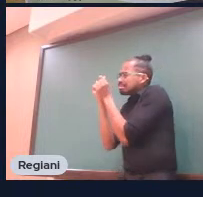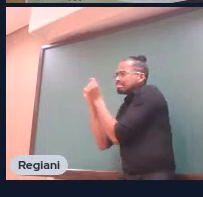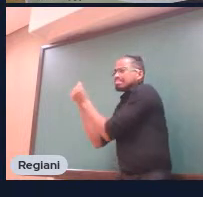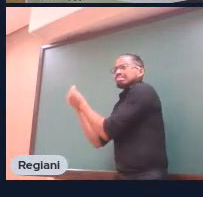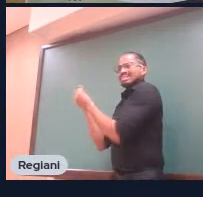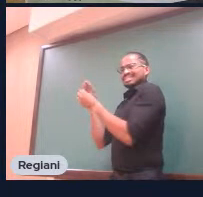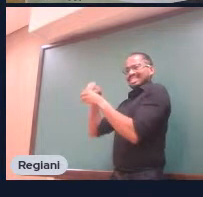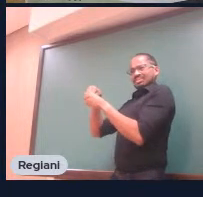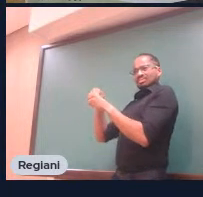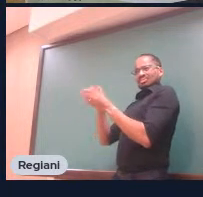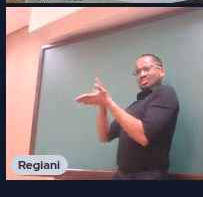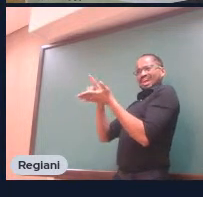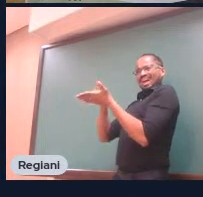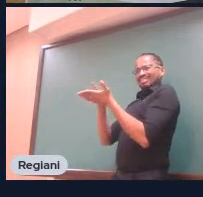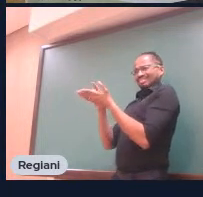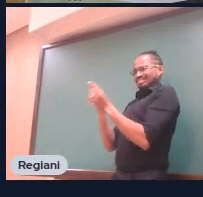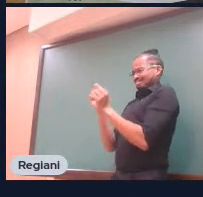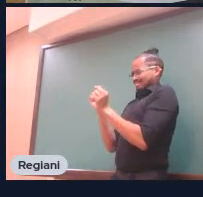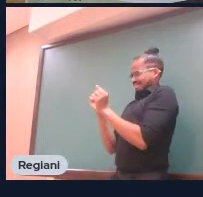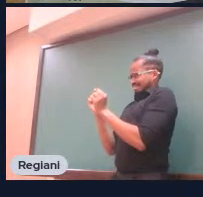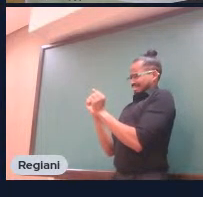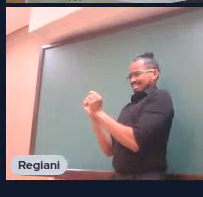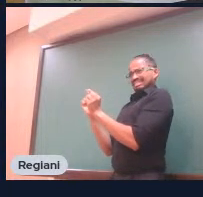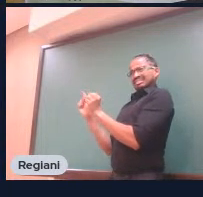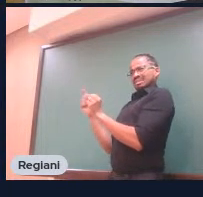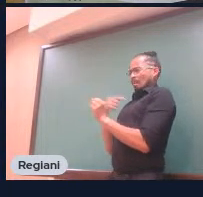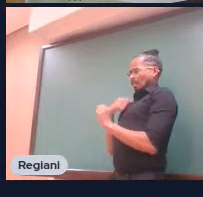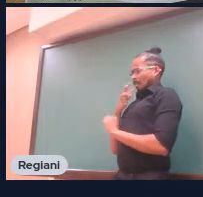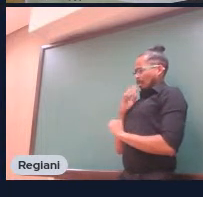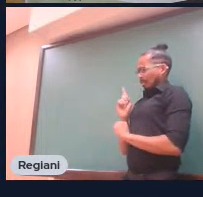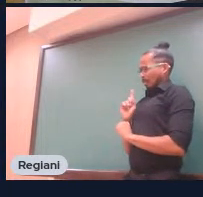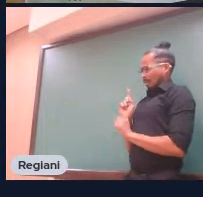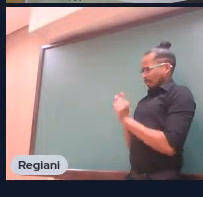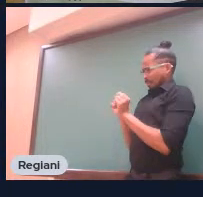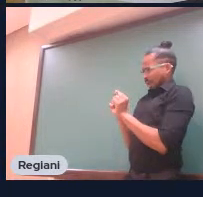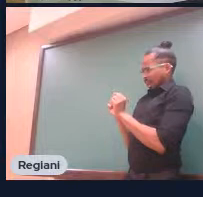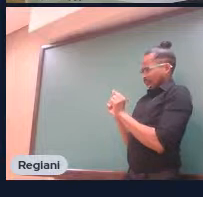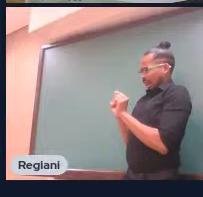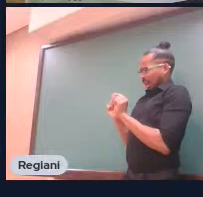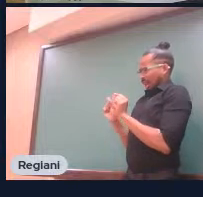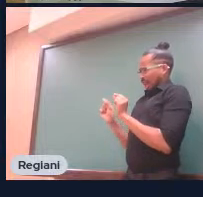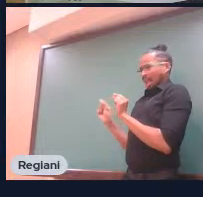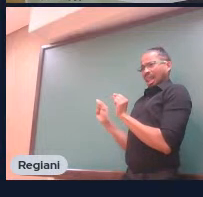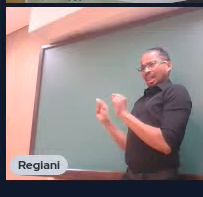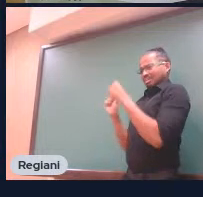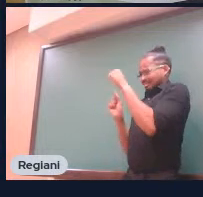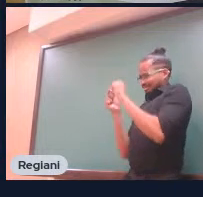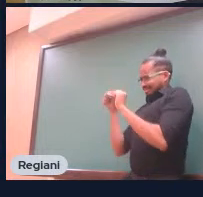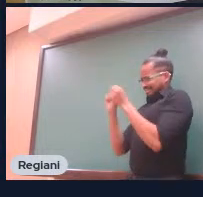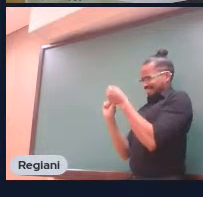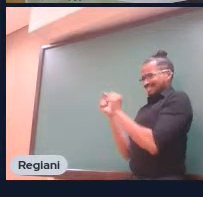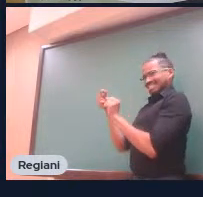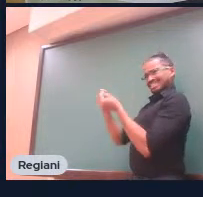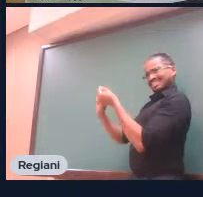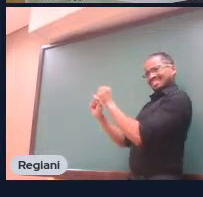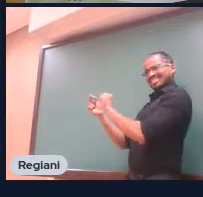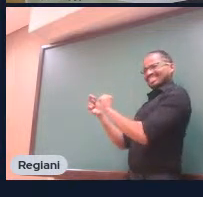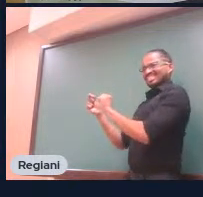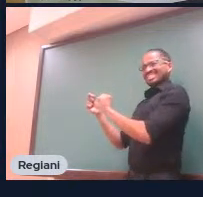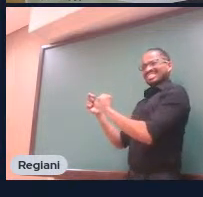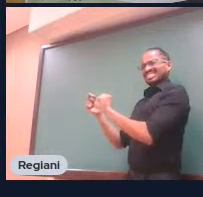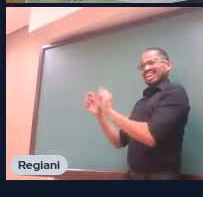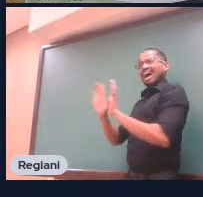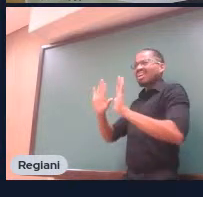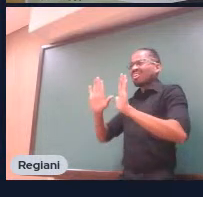exóticos, aliás, eu diria com marcas e símbolos exóticos, né, da língua, para a necessidade deles